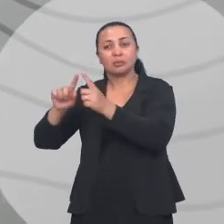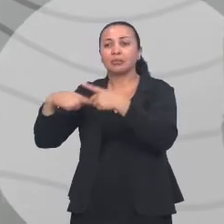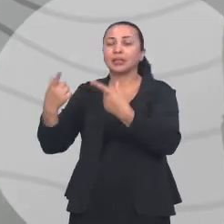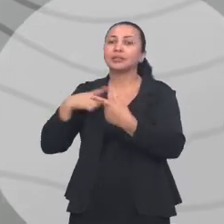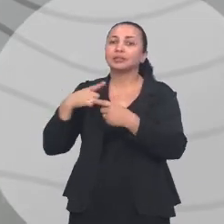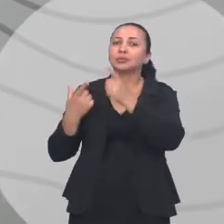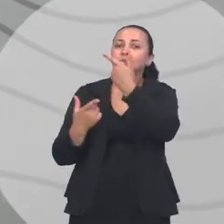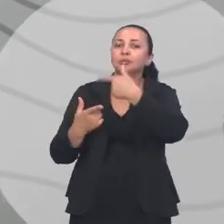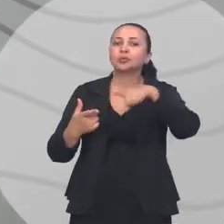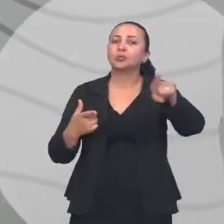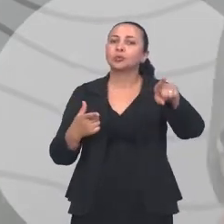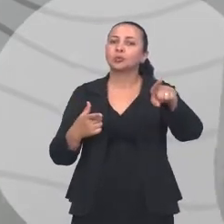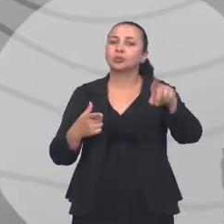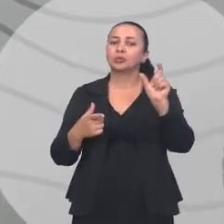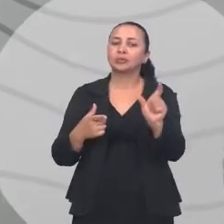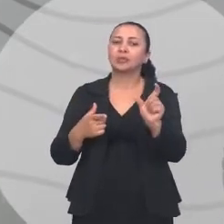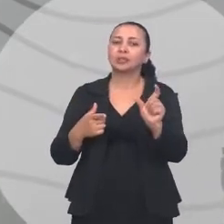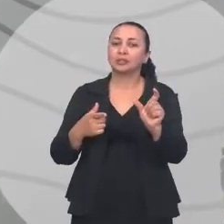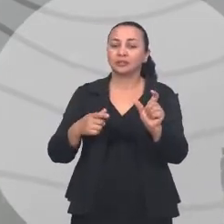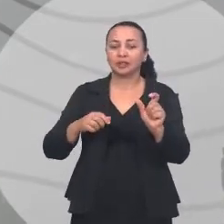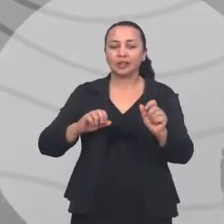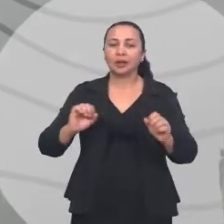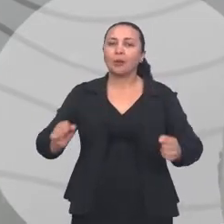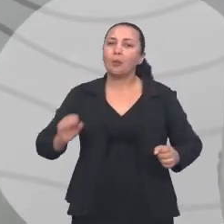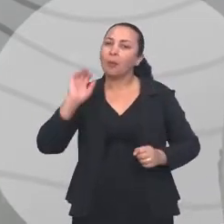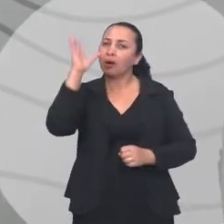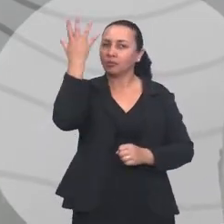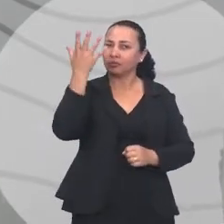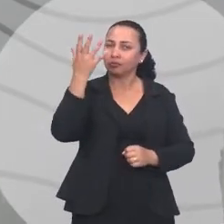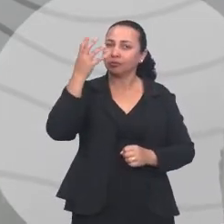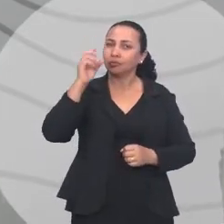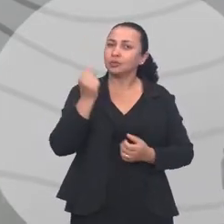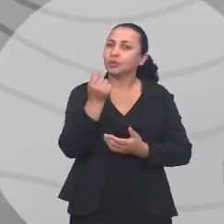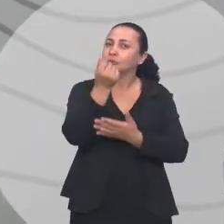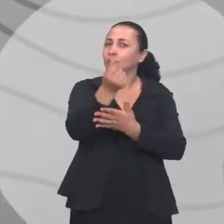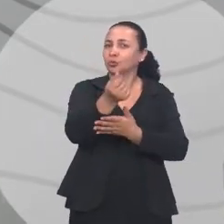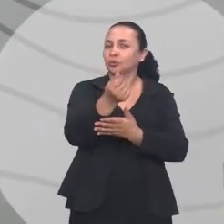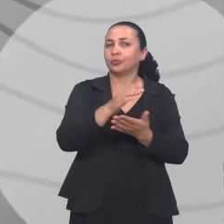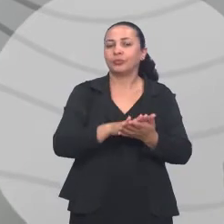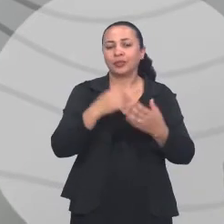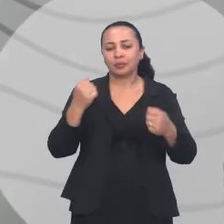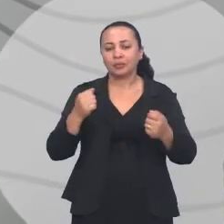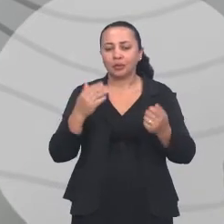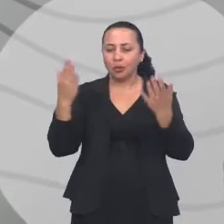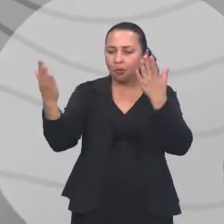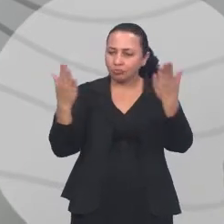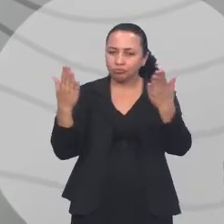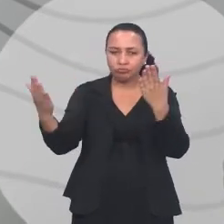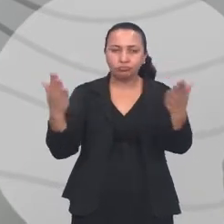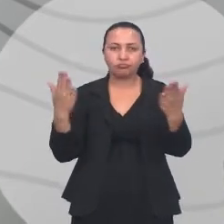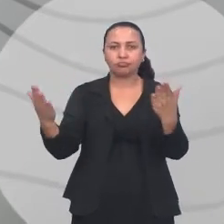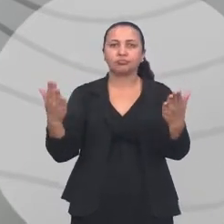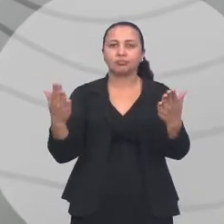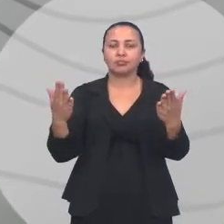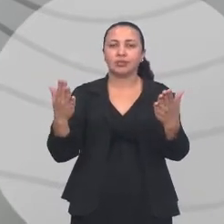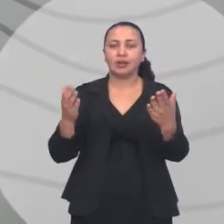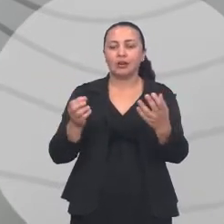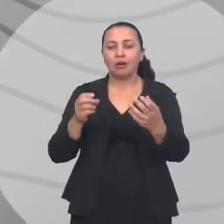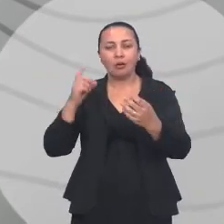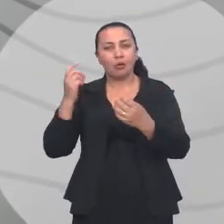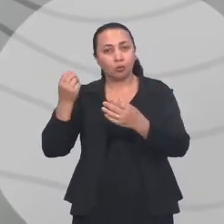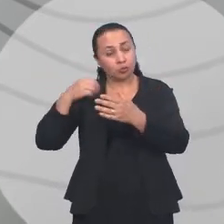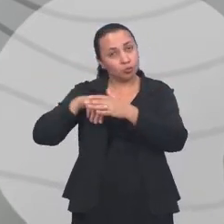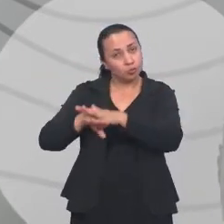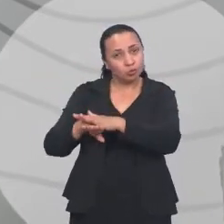tem uma outra parte do orçamento que a execução do orçamento que eu chamado financeiros né então nós temos que analisar o momento e os repasses